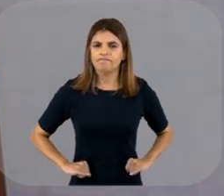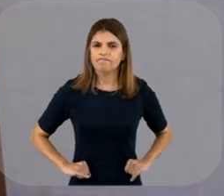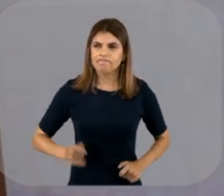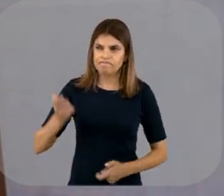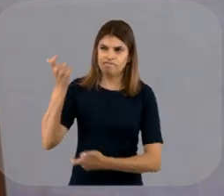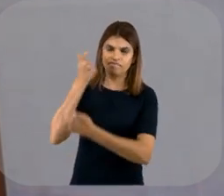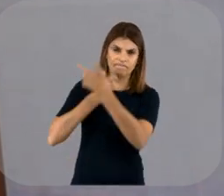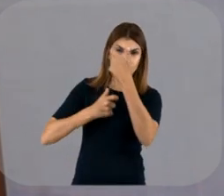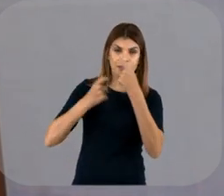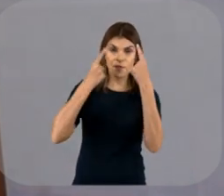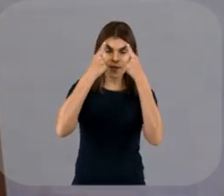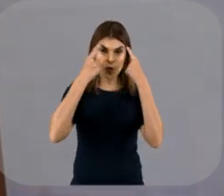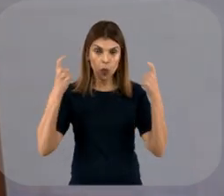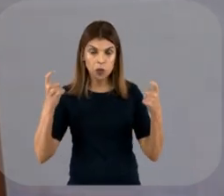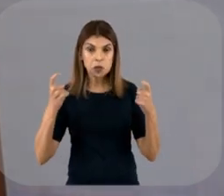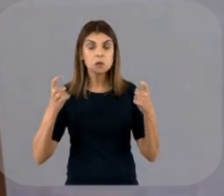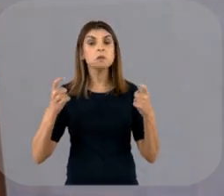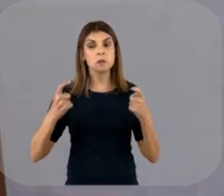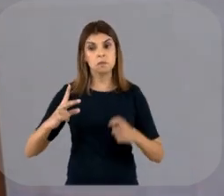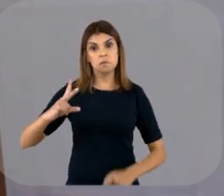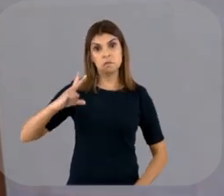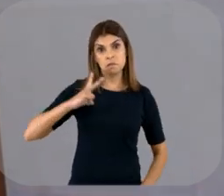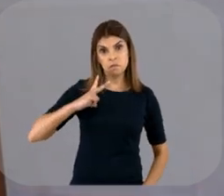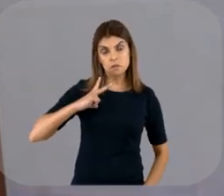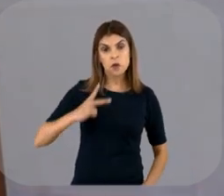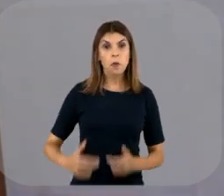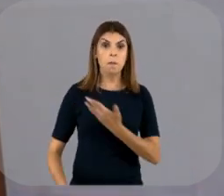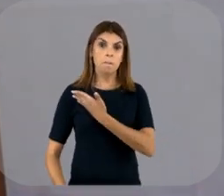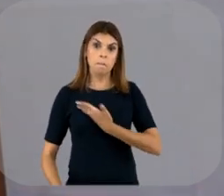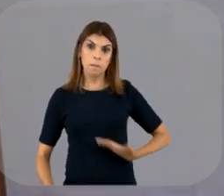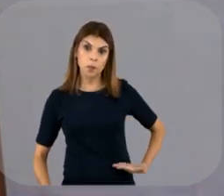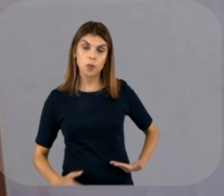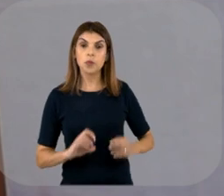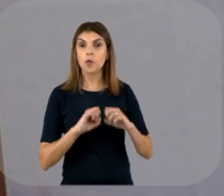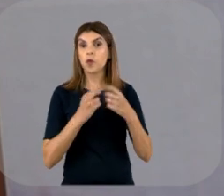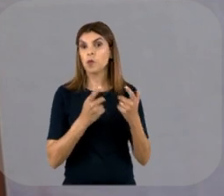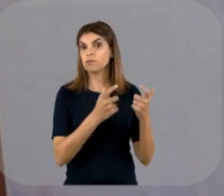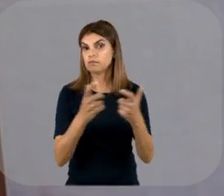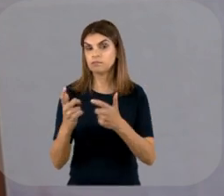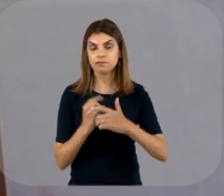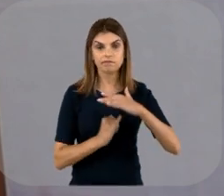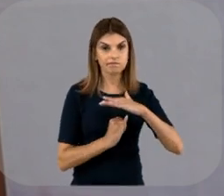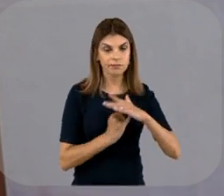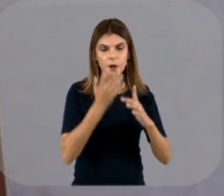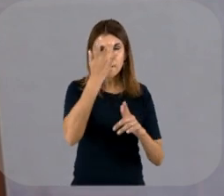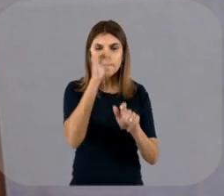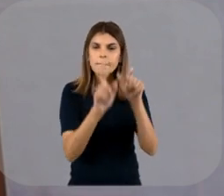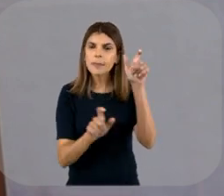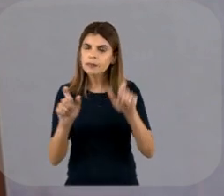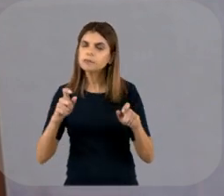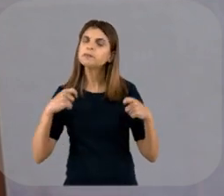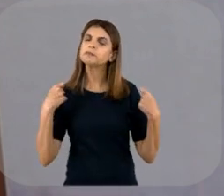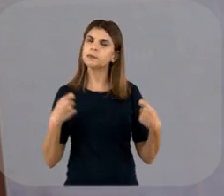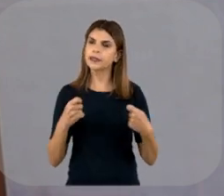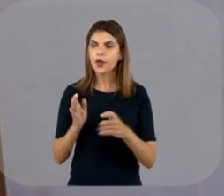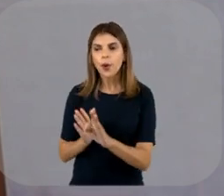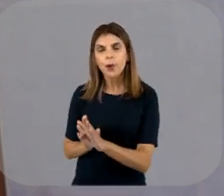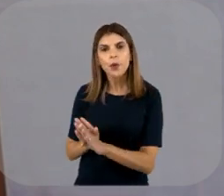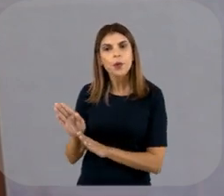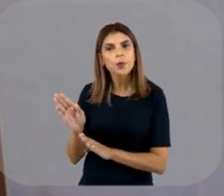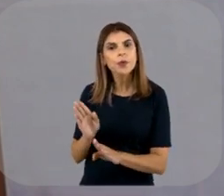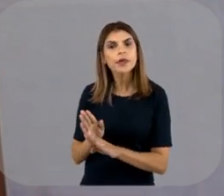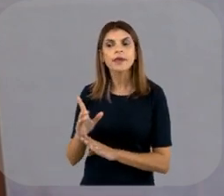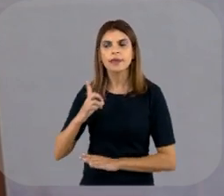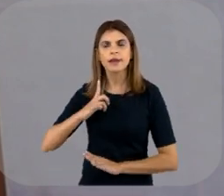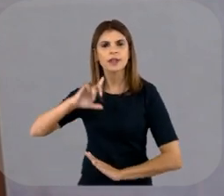de violência, seja no âmbito privado, seja no âmbito público ou mesmo institucional. Essas pessoas, então, elas devem